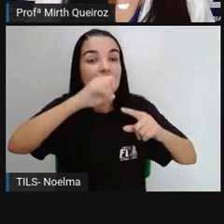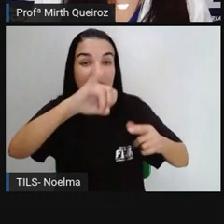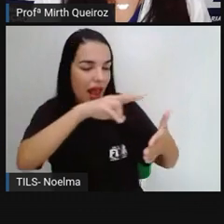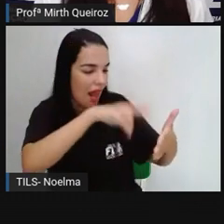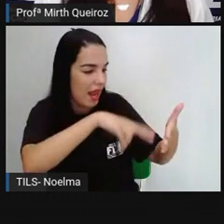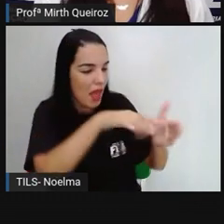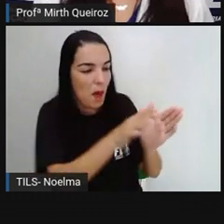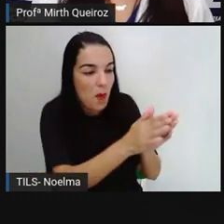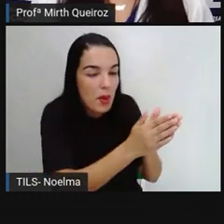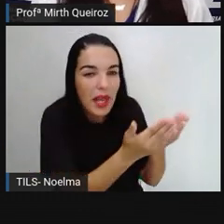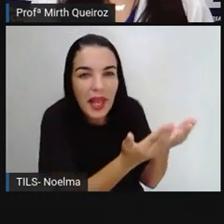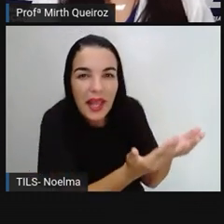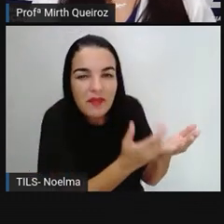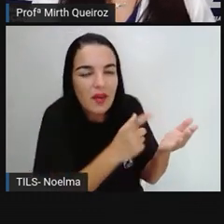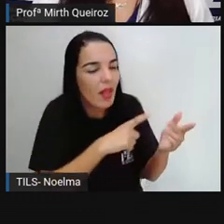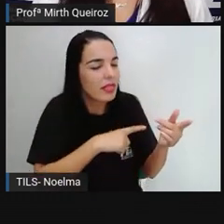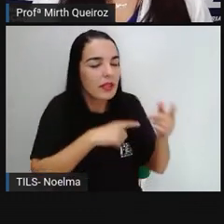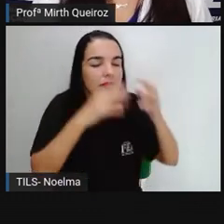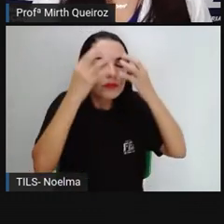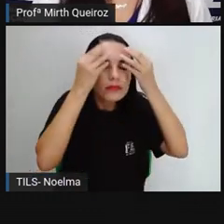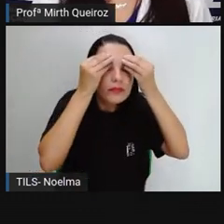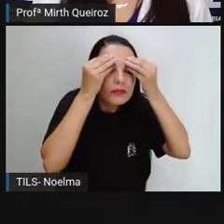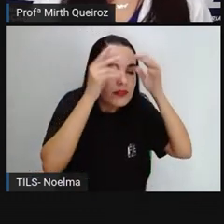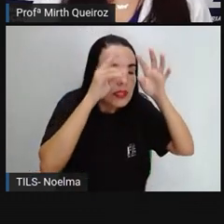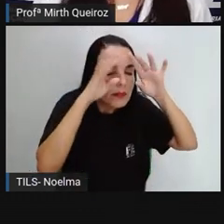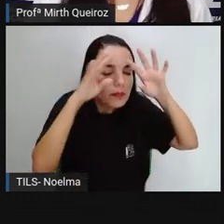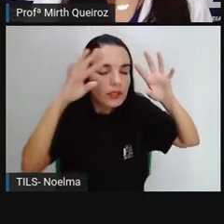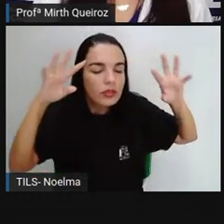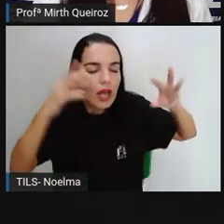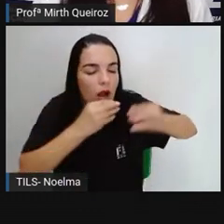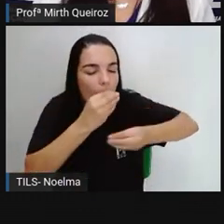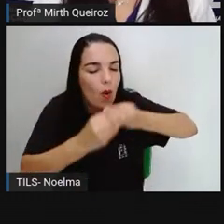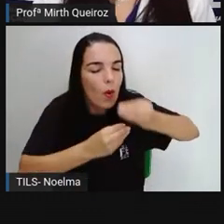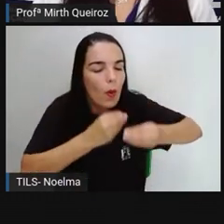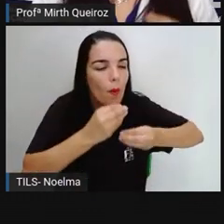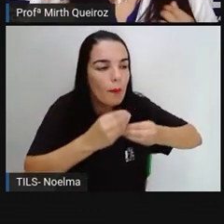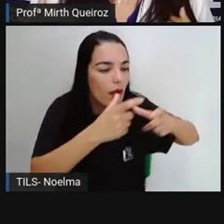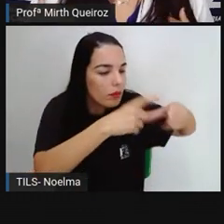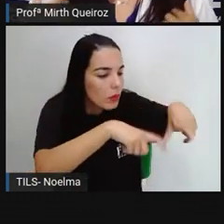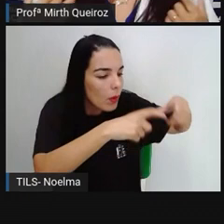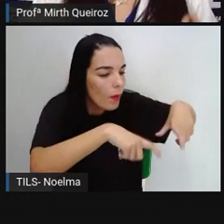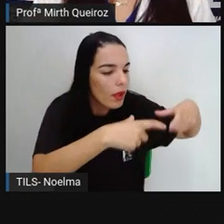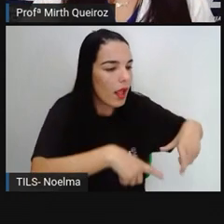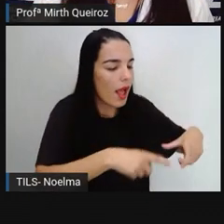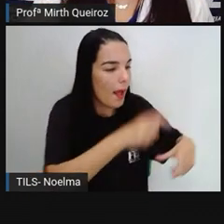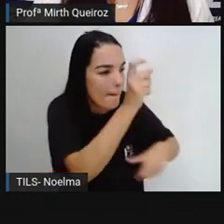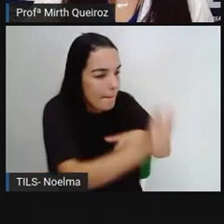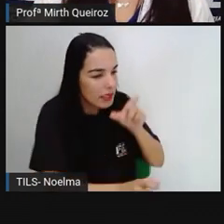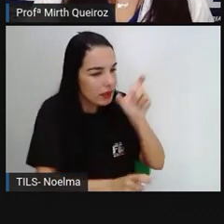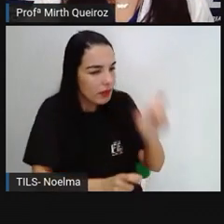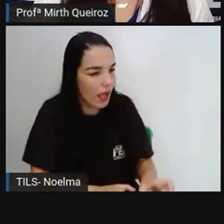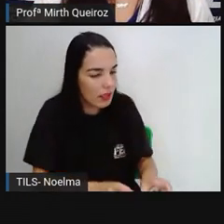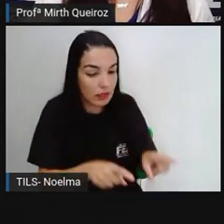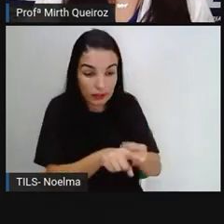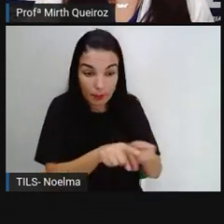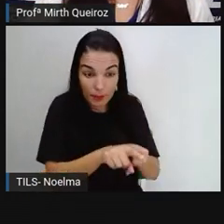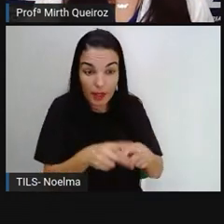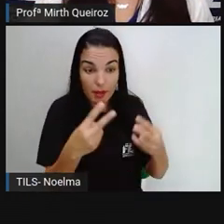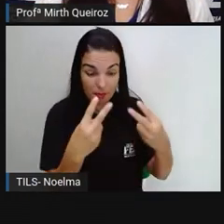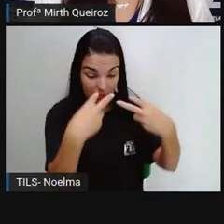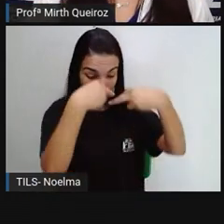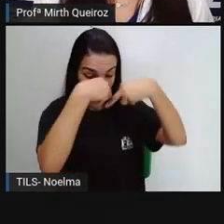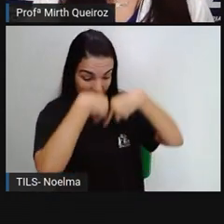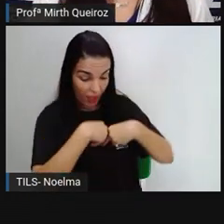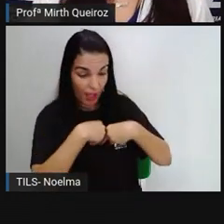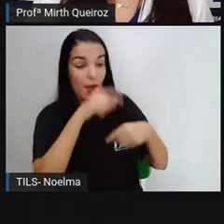gente já começa a imaginar o cenário, a gente começa a imaginar o personagem, a gente se vê como personagem naquela